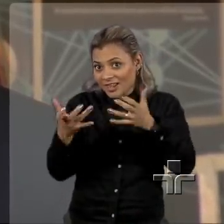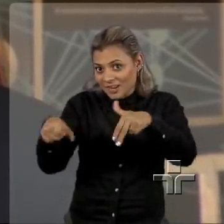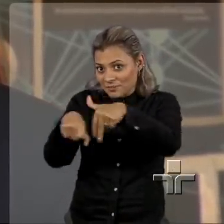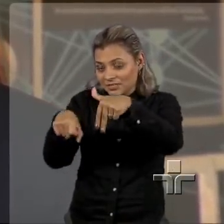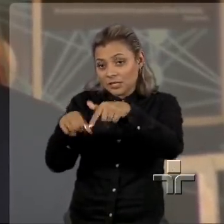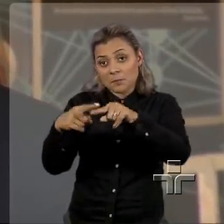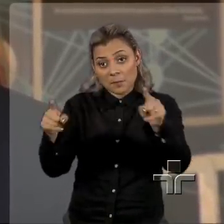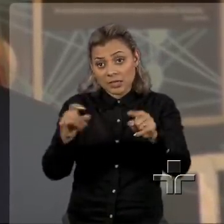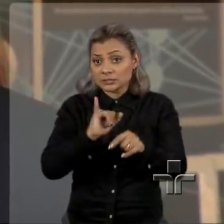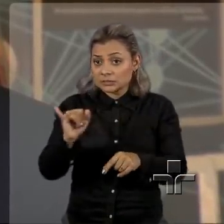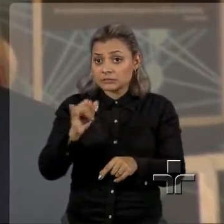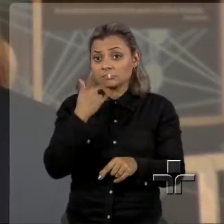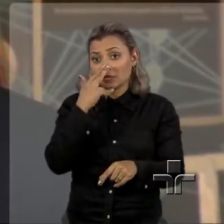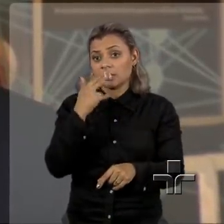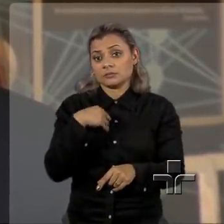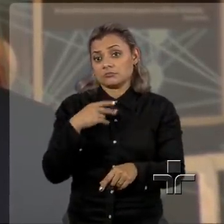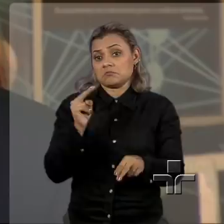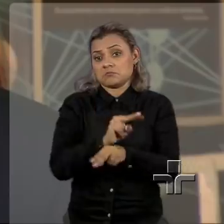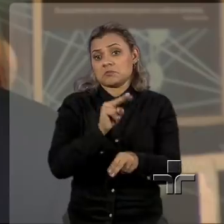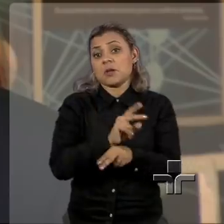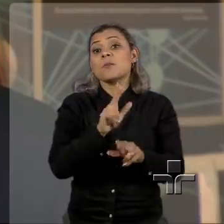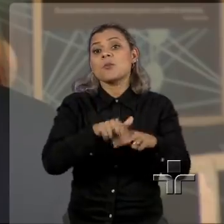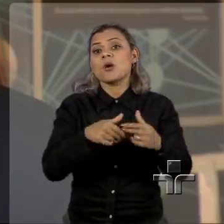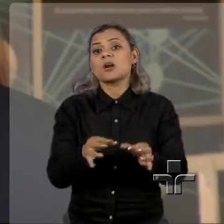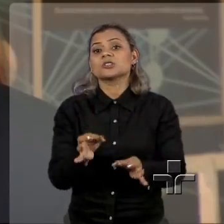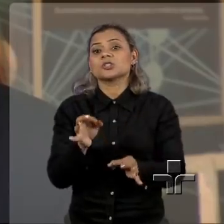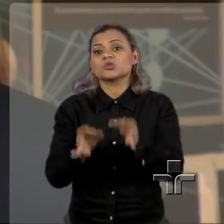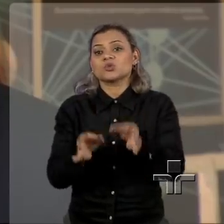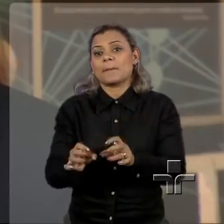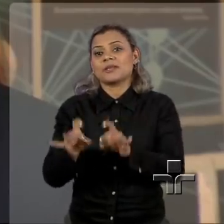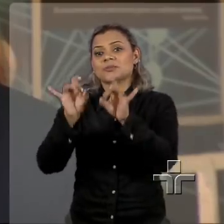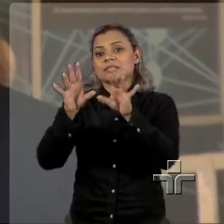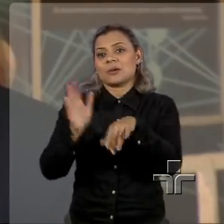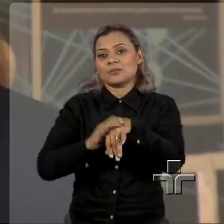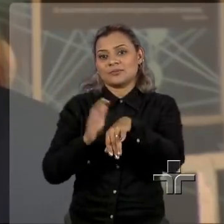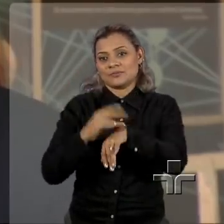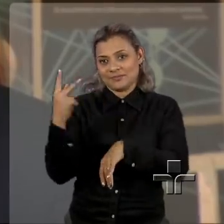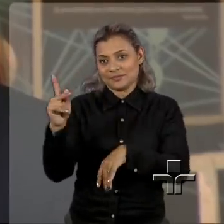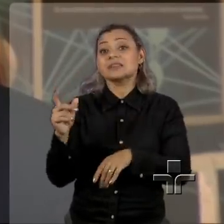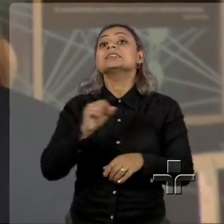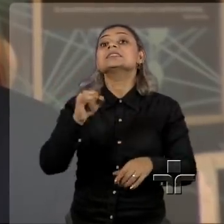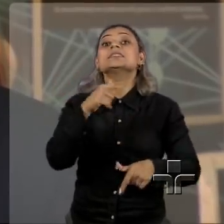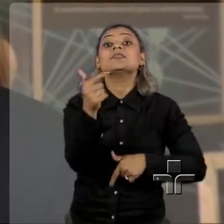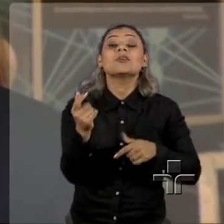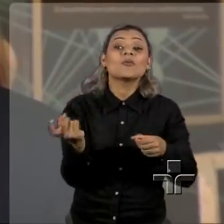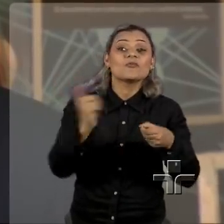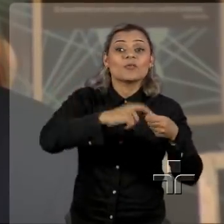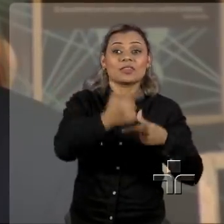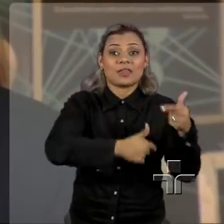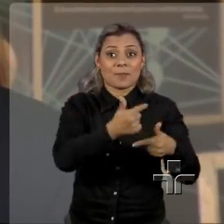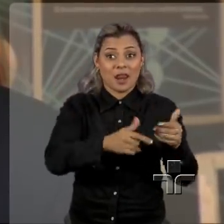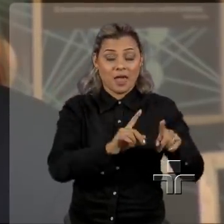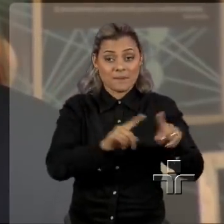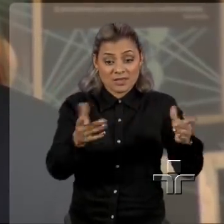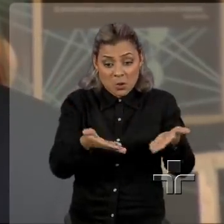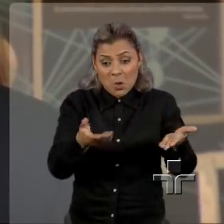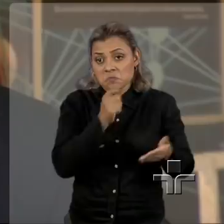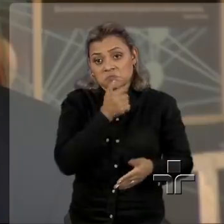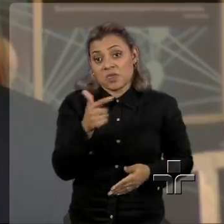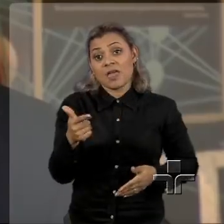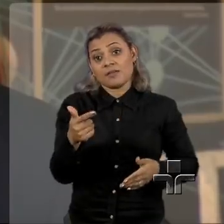provavelmente estaria protegido sob o foro privilegiado. Então, assim, impacto sempre há. E um impacto que ainda há se